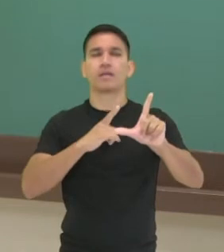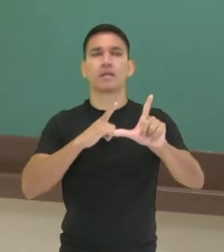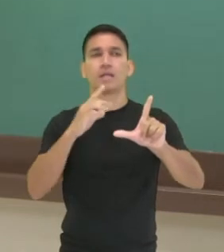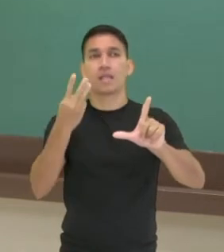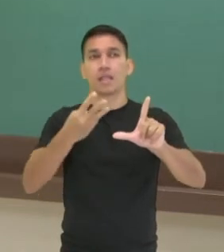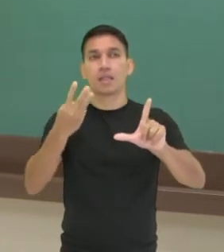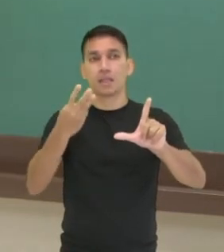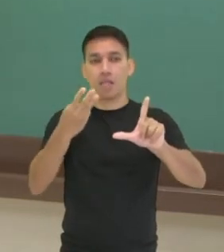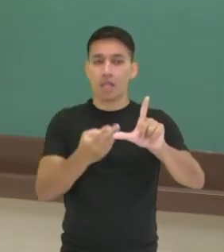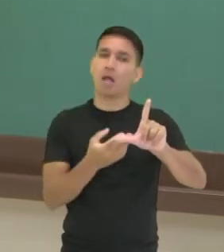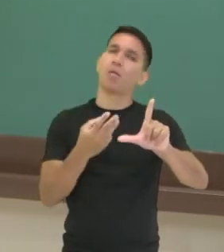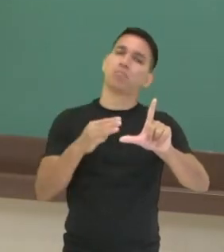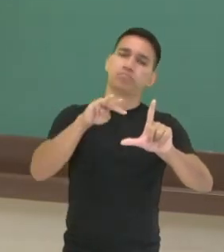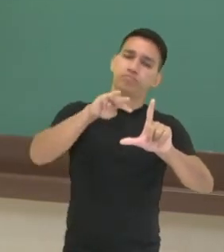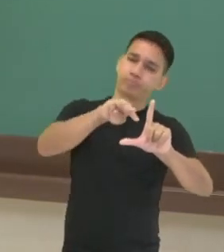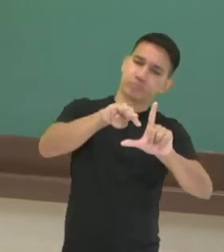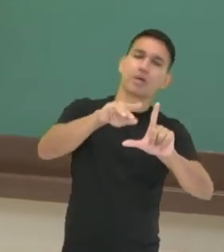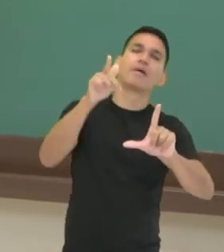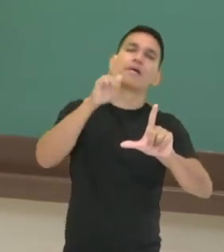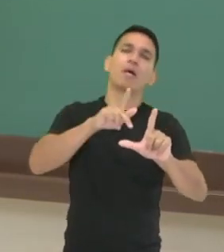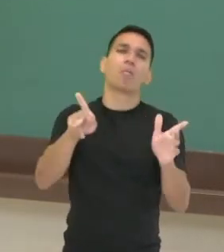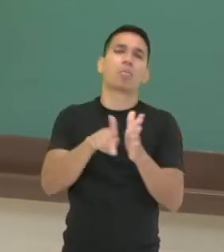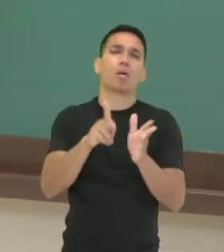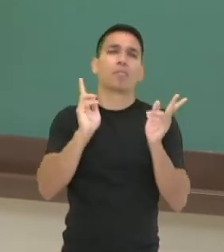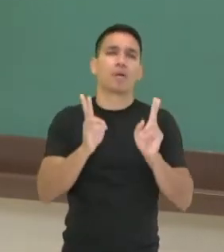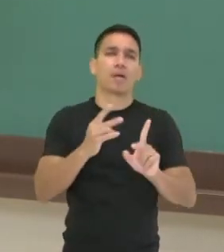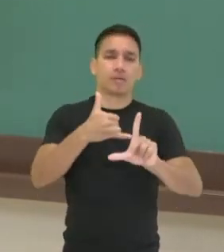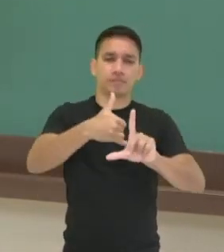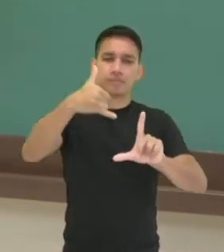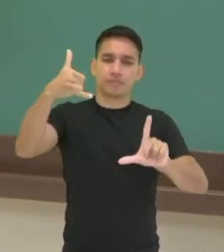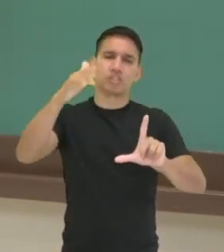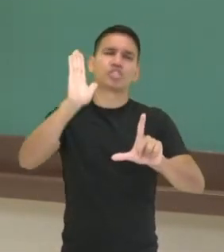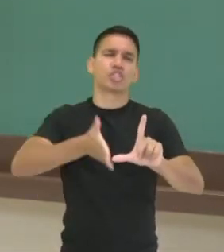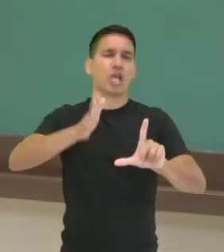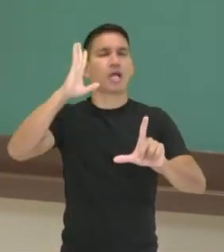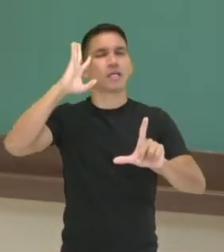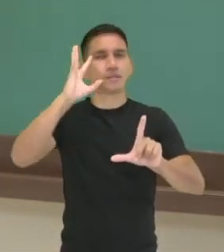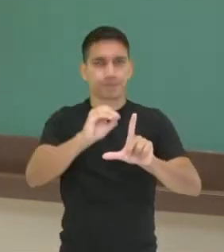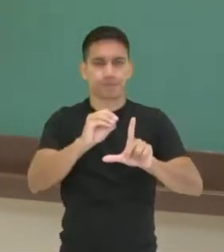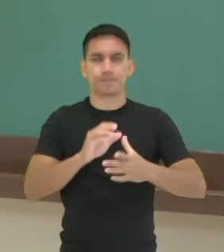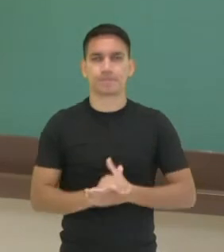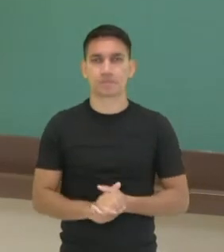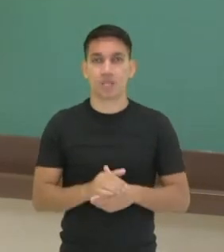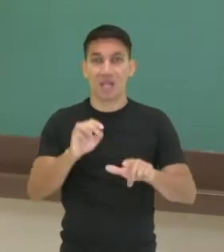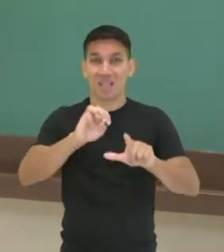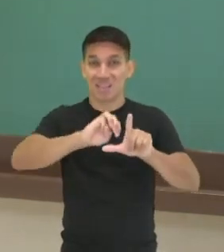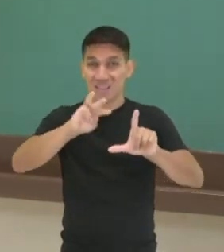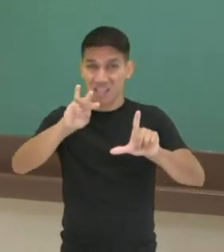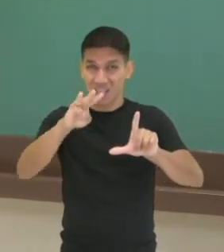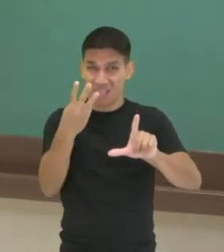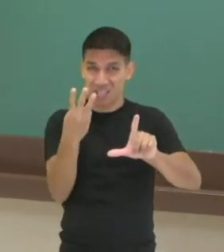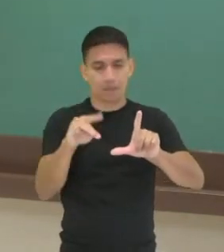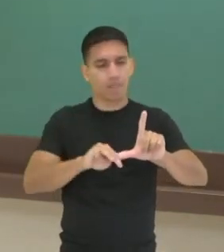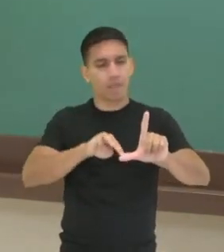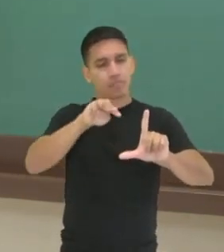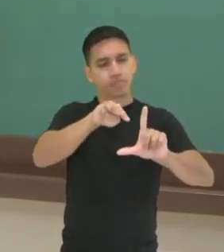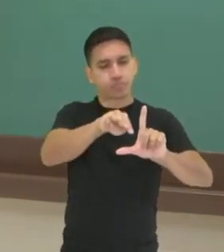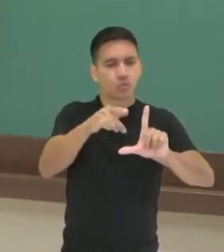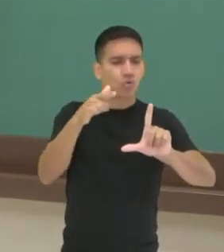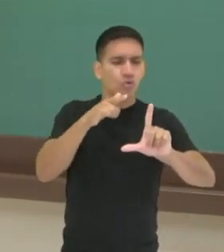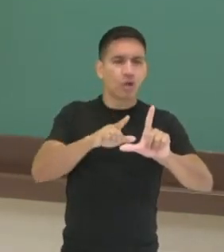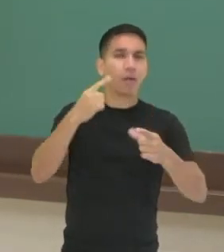que também pertence à reta, né? Que é a condição de alinhamento que a gente já trabalhou. Tendo esses três pontos aqui, eu